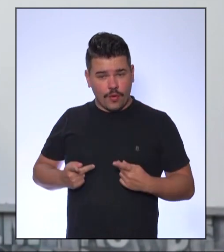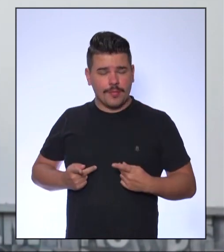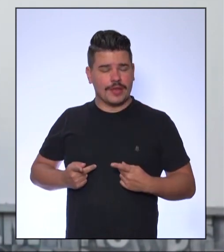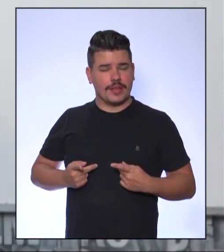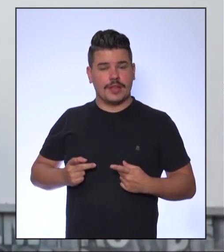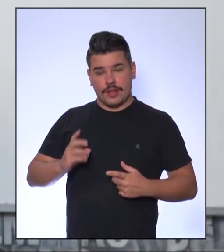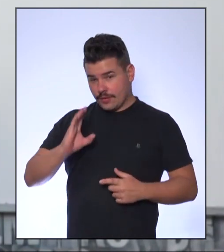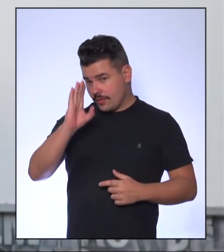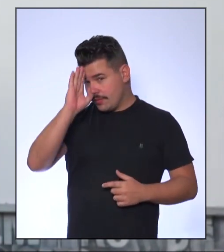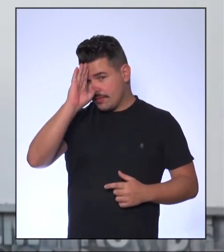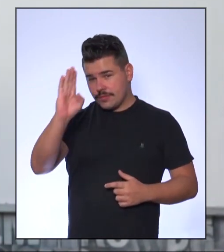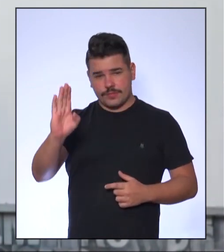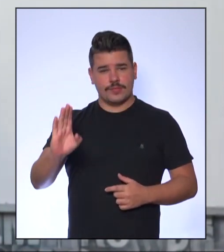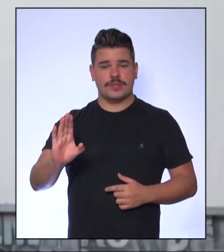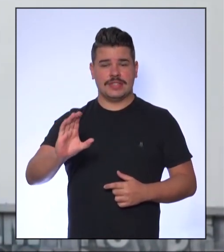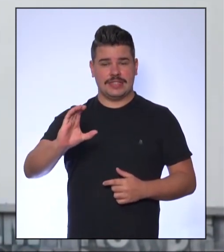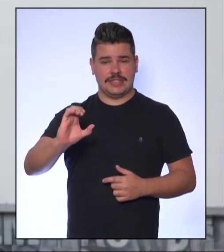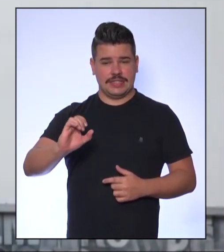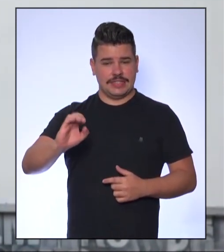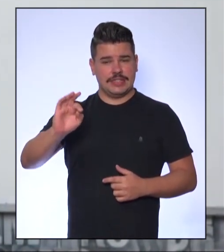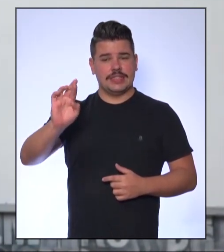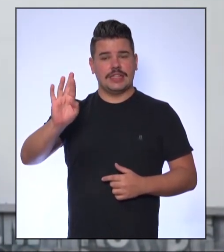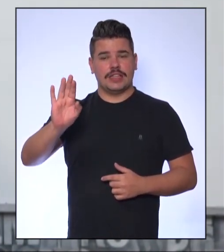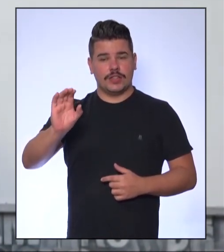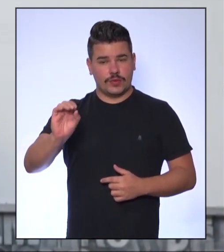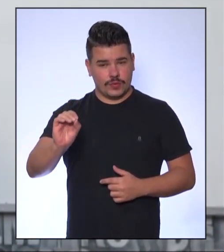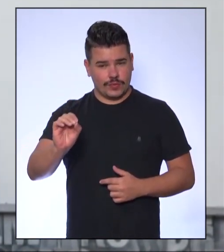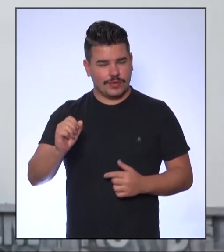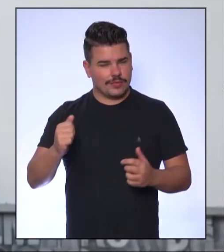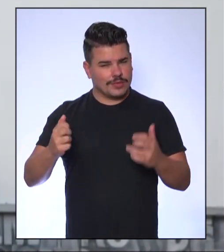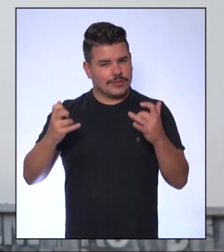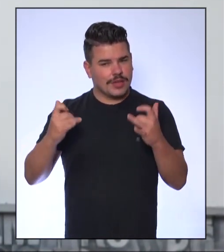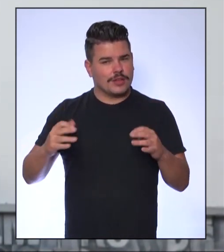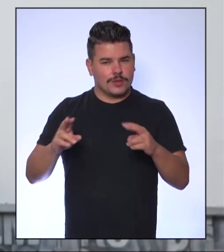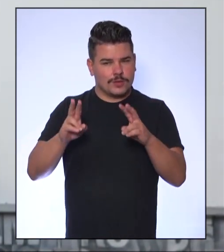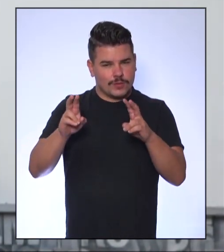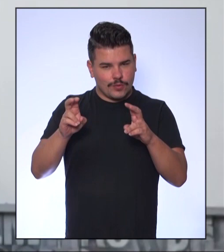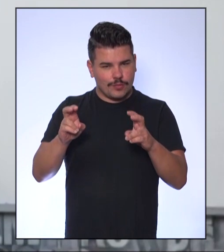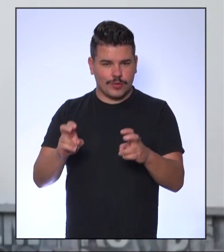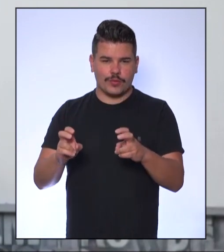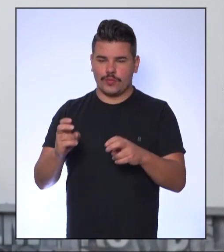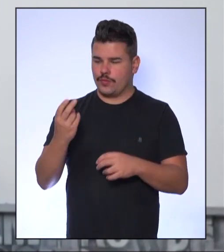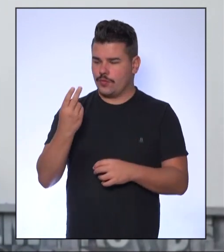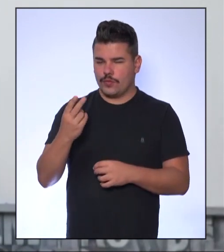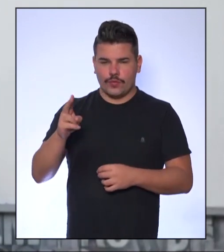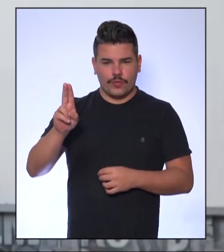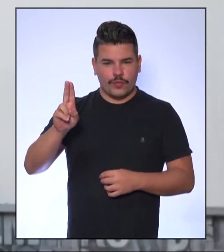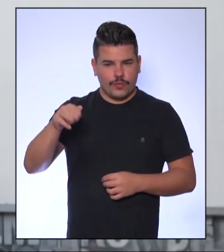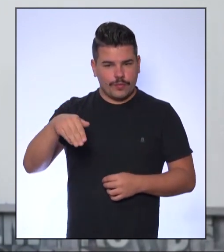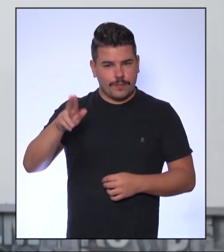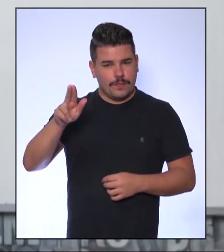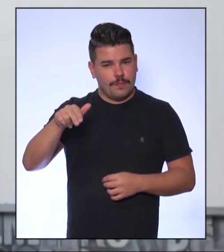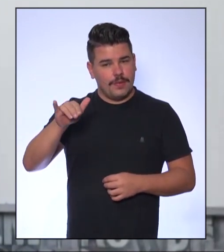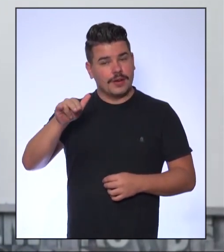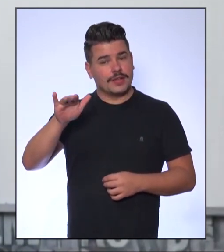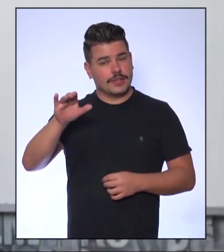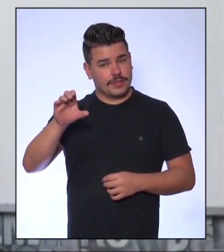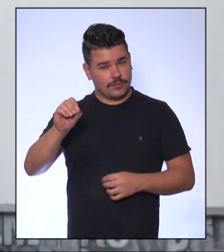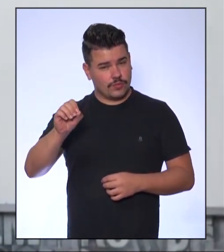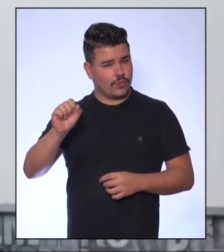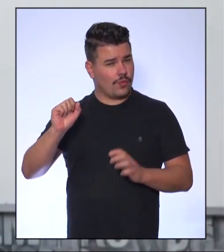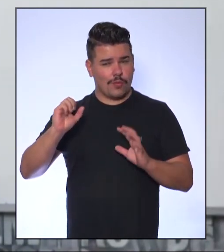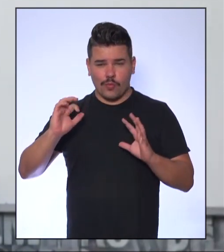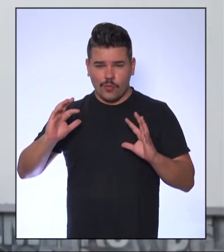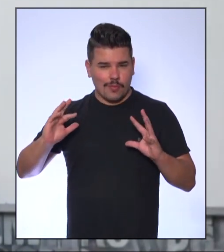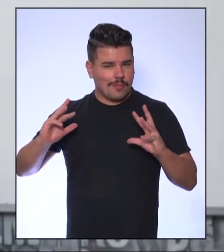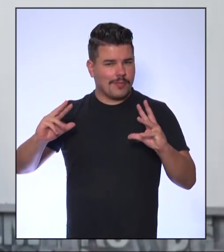Tá? Então eu começo a ver o humanismo em plenitude. Professor, qual é o segundo